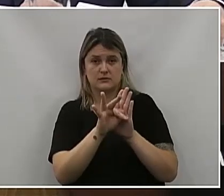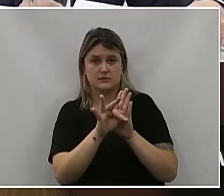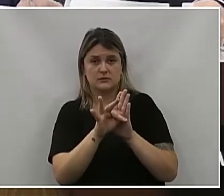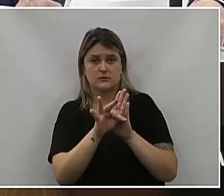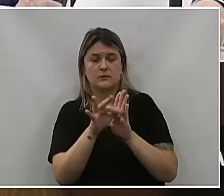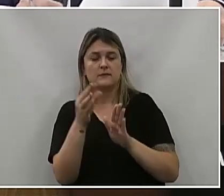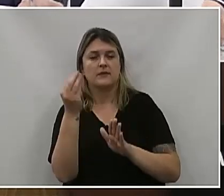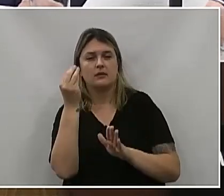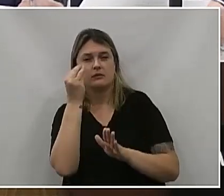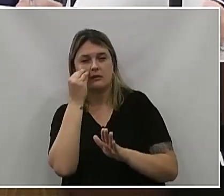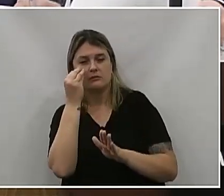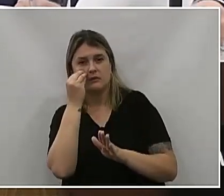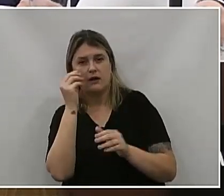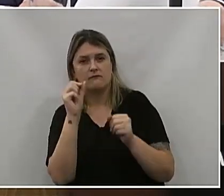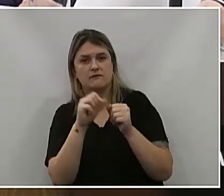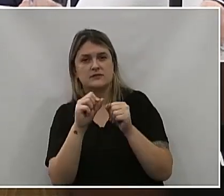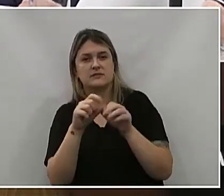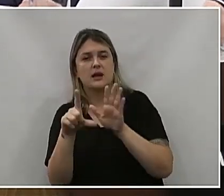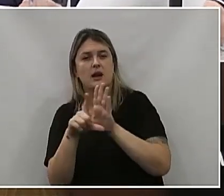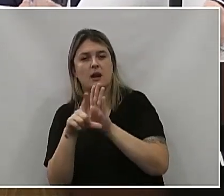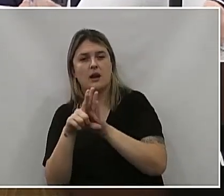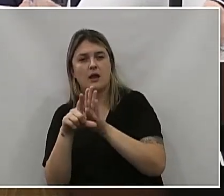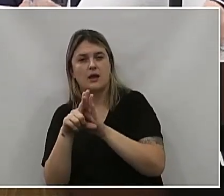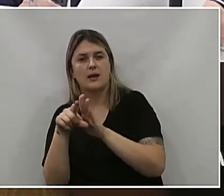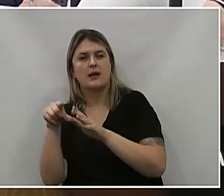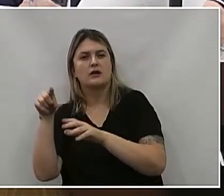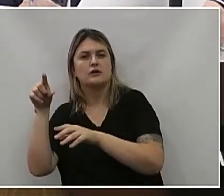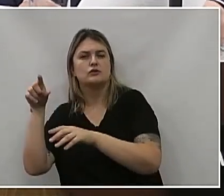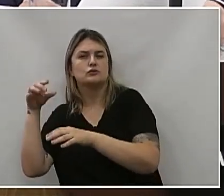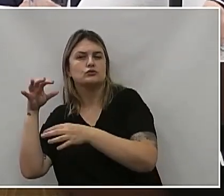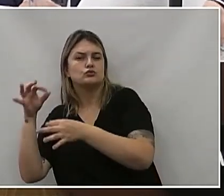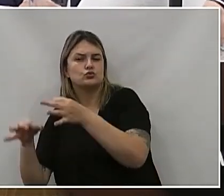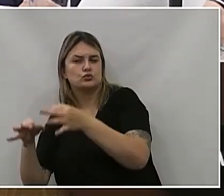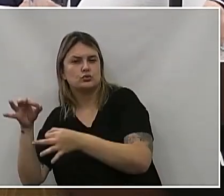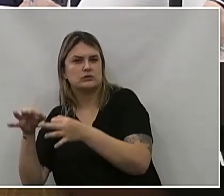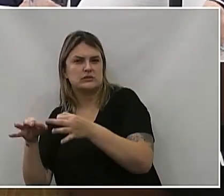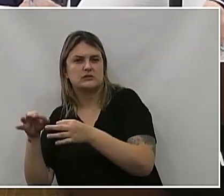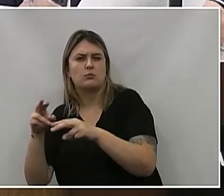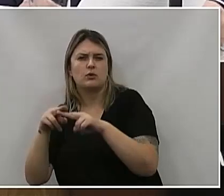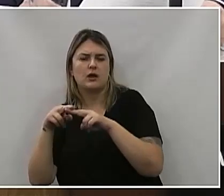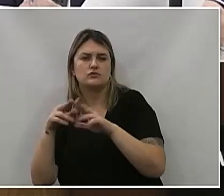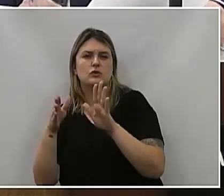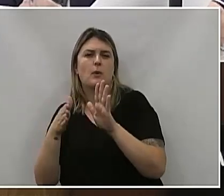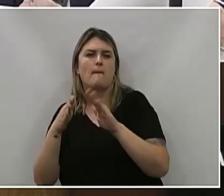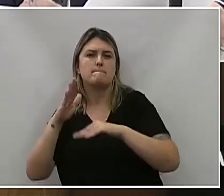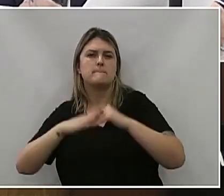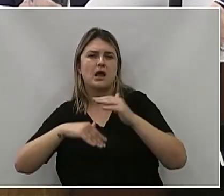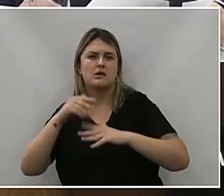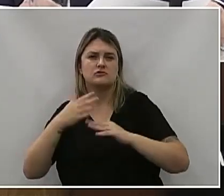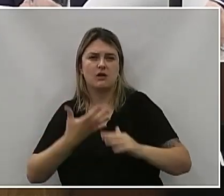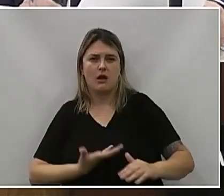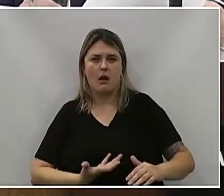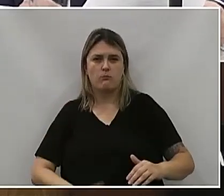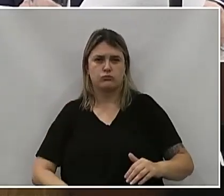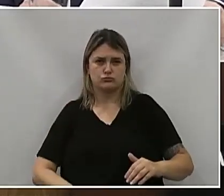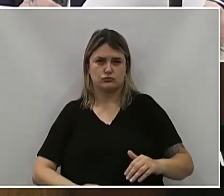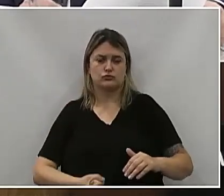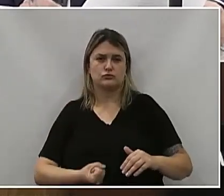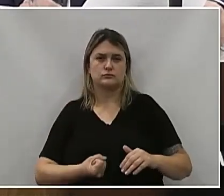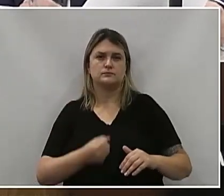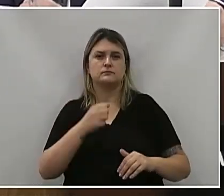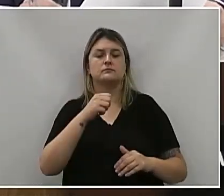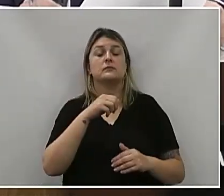tentame de legislar por vias judiciais matérias a respeito da prática do aborto, conforme implica a ADPF